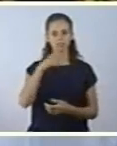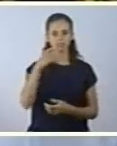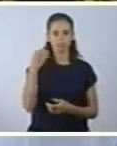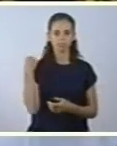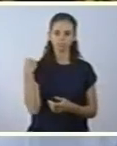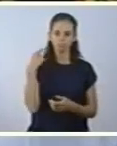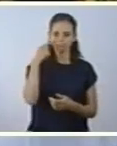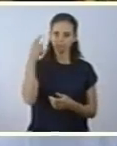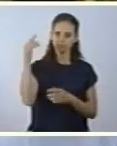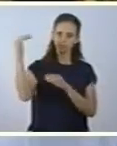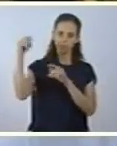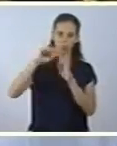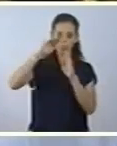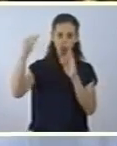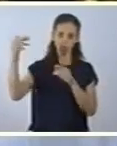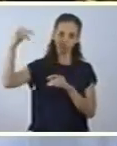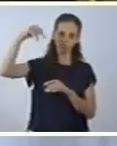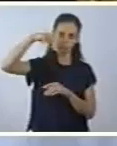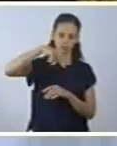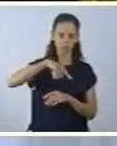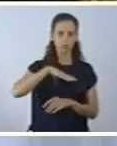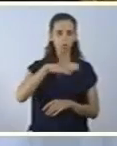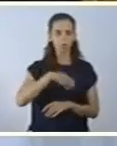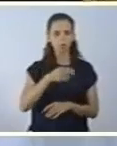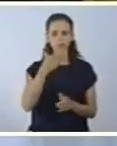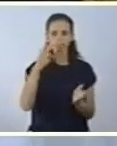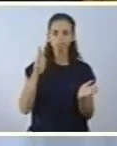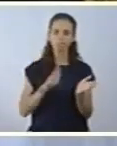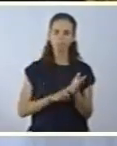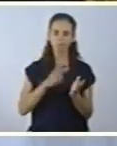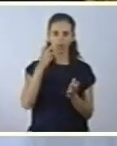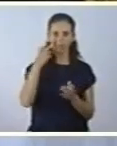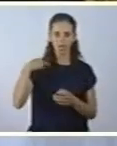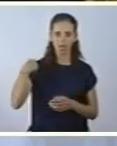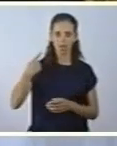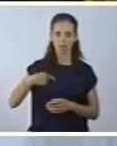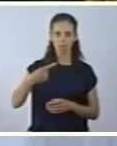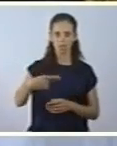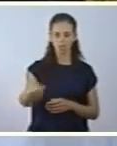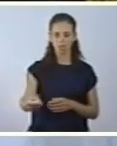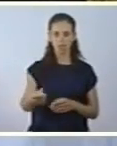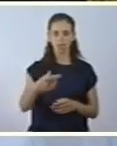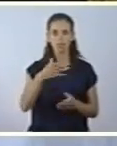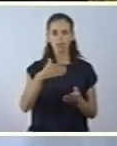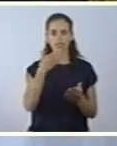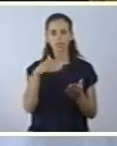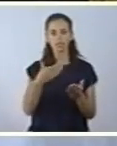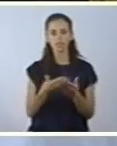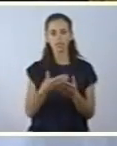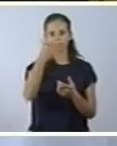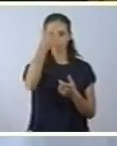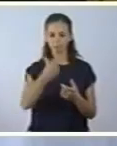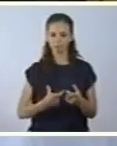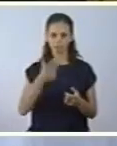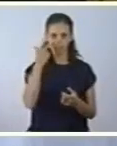a descer do monte para o mundo, para a realidade de todos os dias, a fim de transfigurar